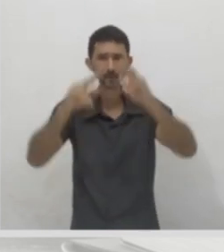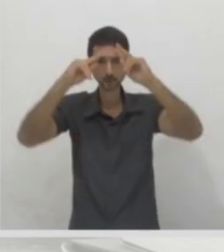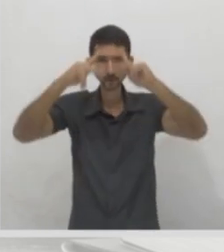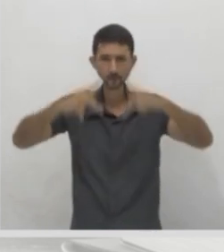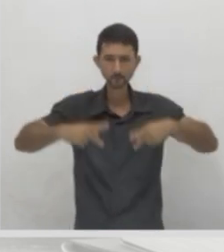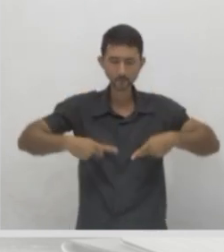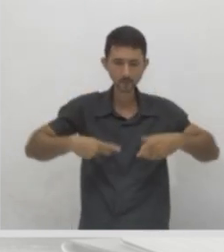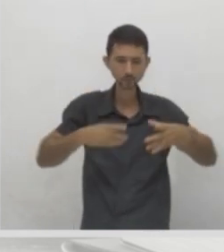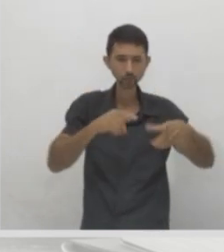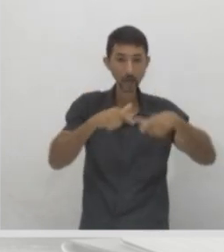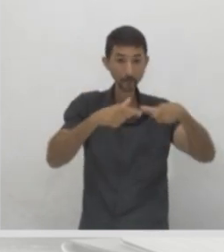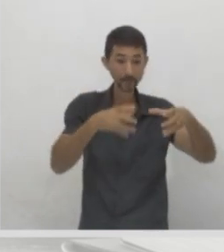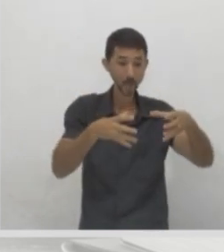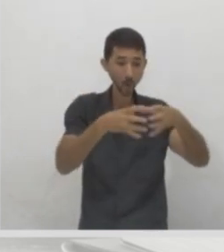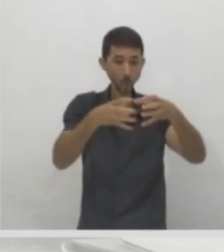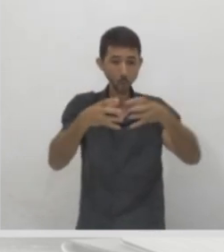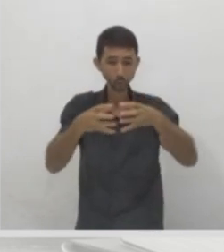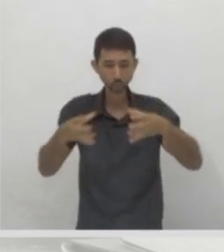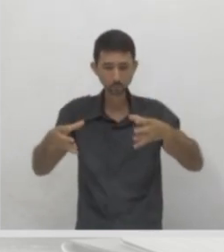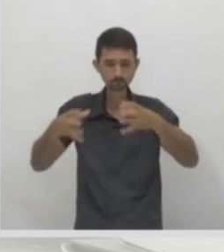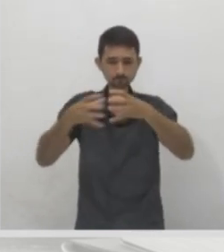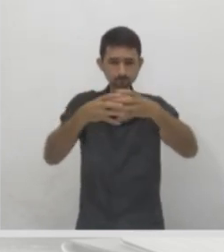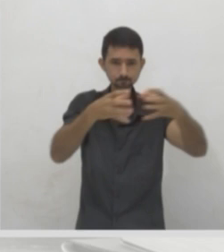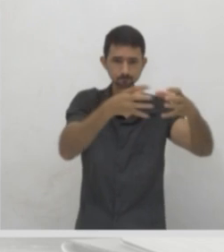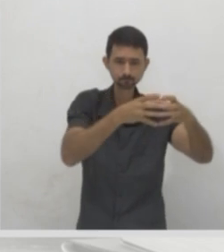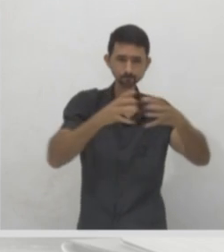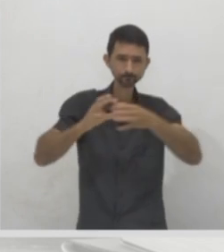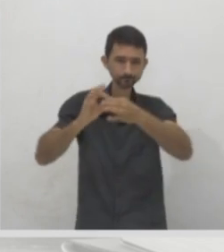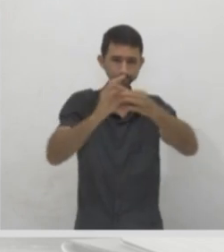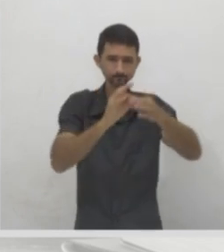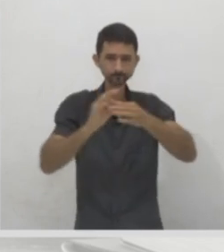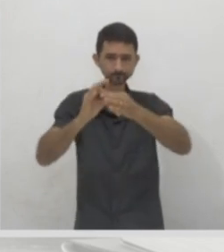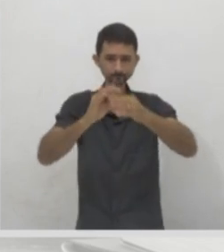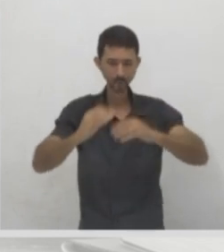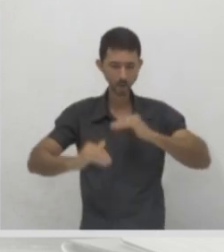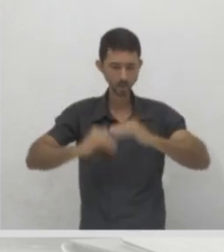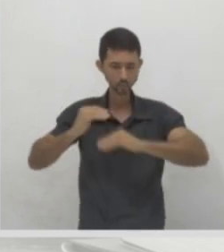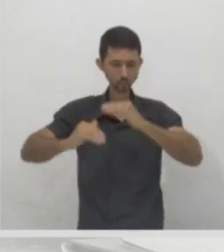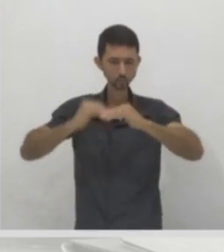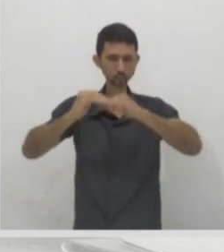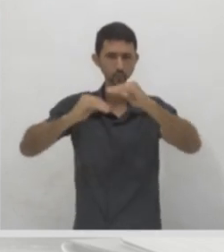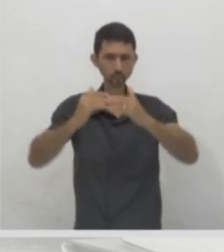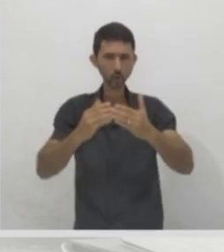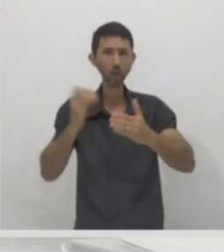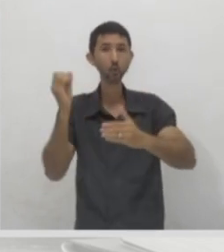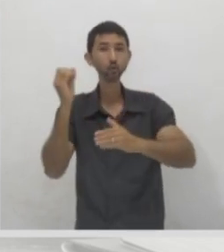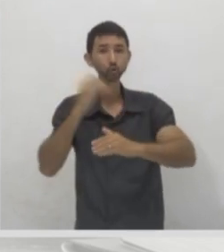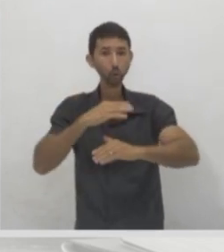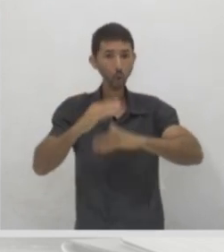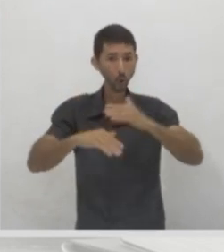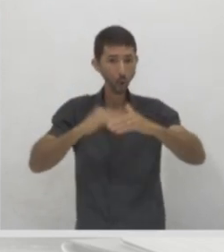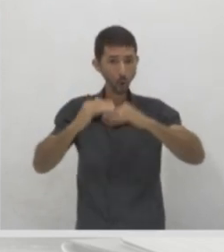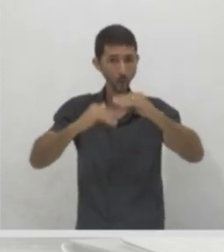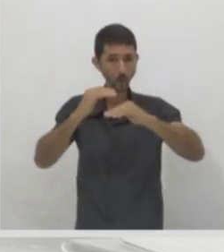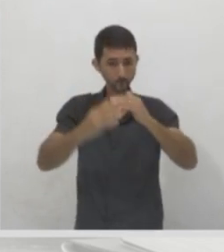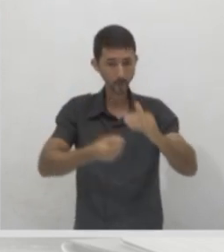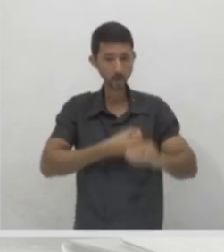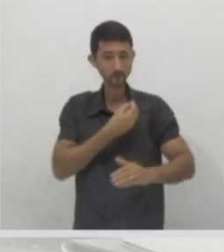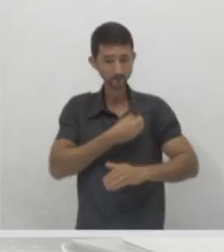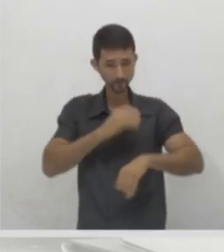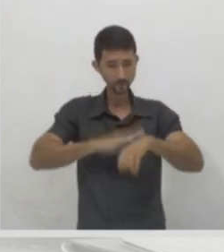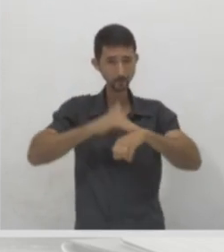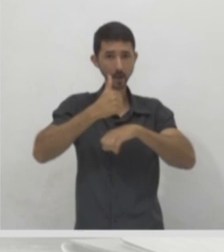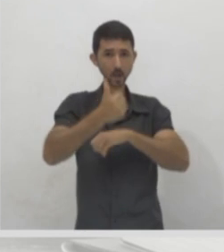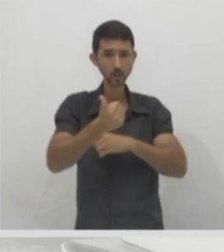agir em conjunto, unindo seus esforços para desenvolver novas formas de sobrevivência,